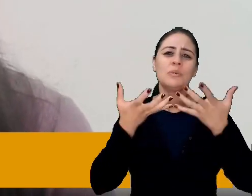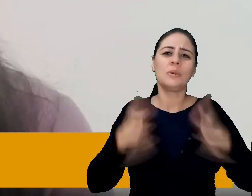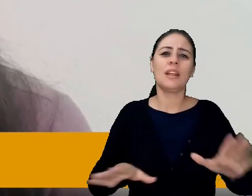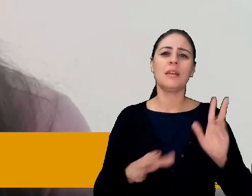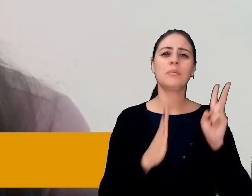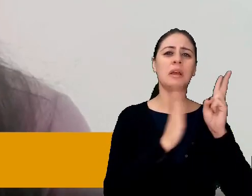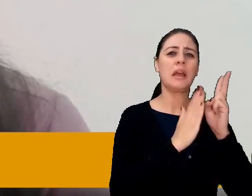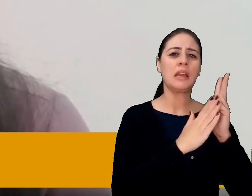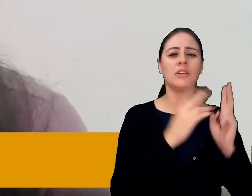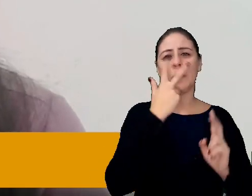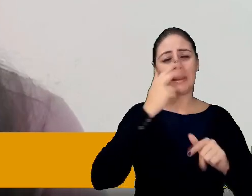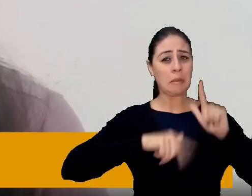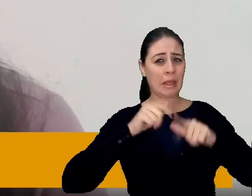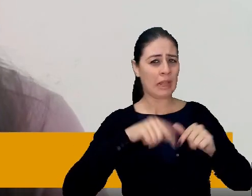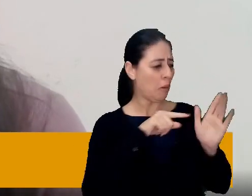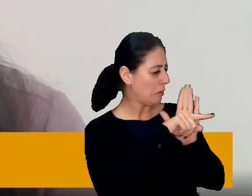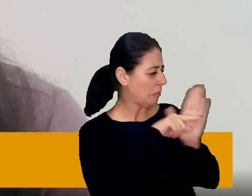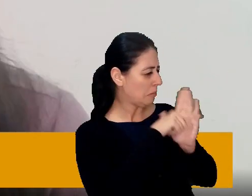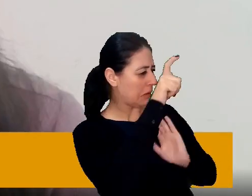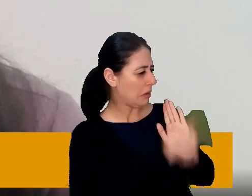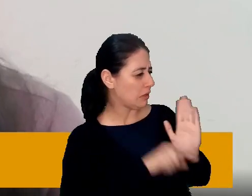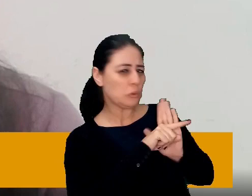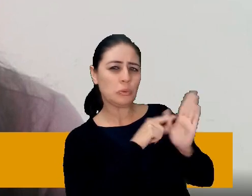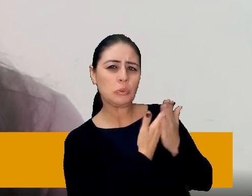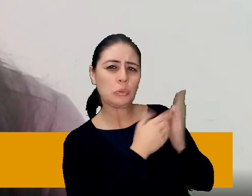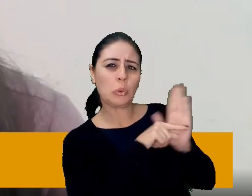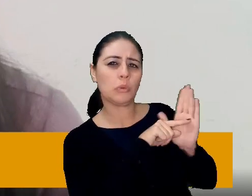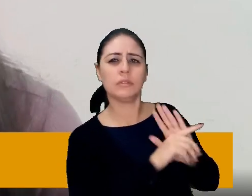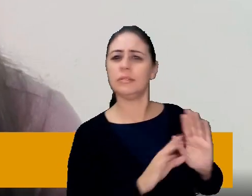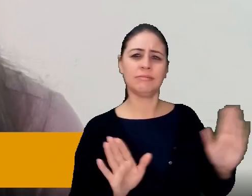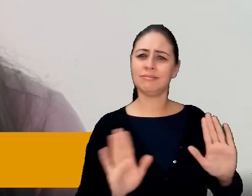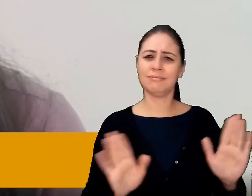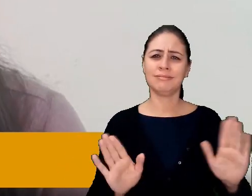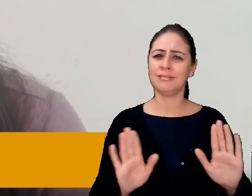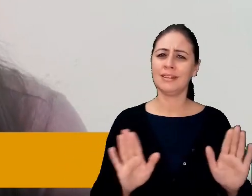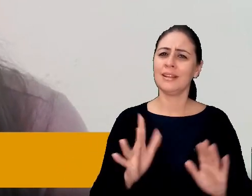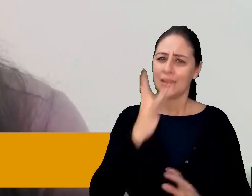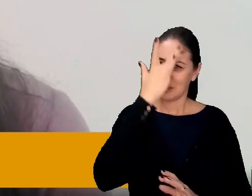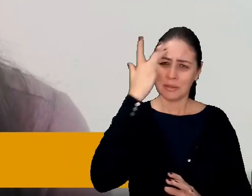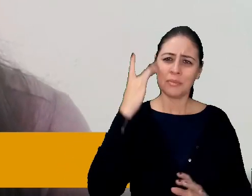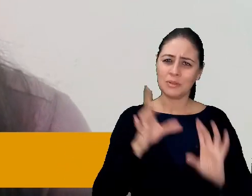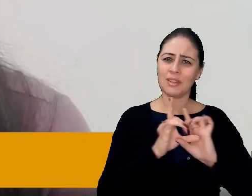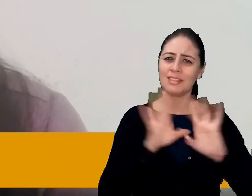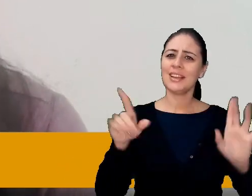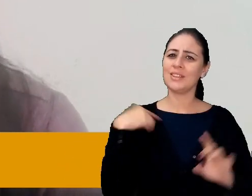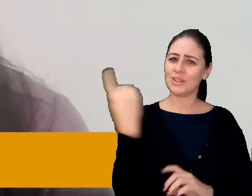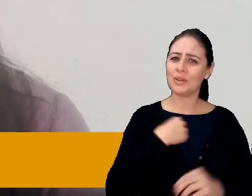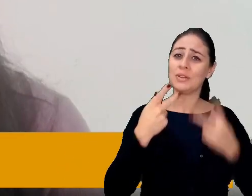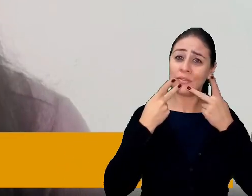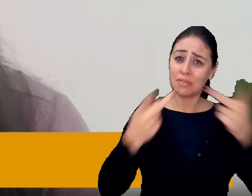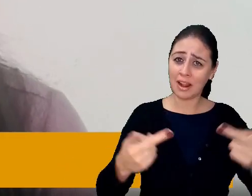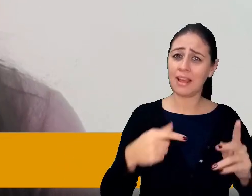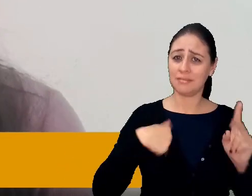né? E que os antropólogos saibam agora o limite do trabalho deles e deem espaço para que a gente fale, porque a gente